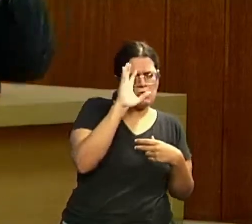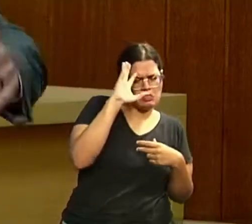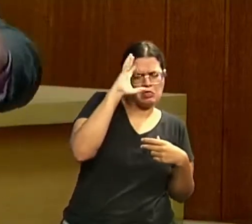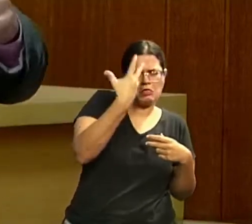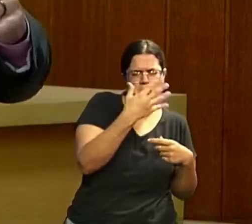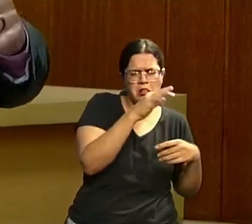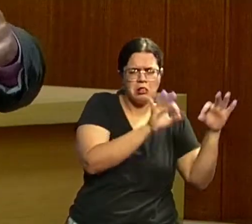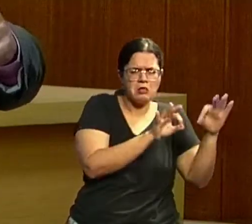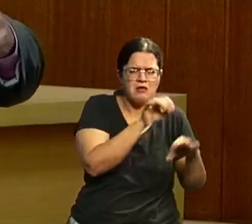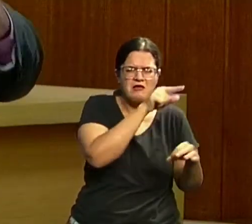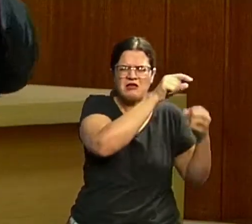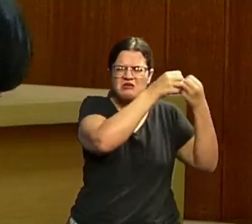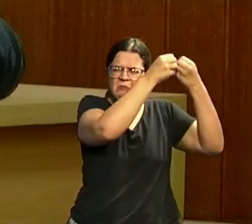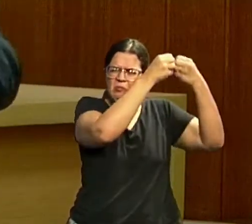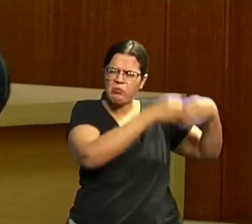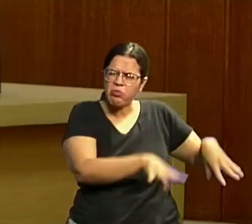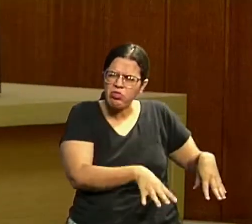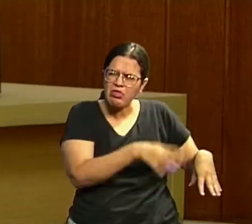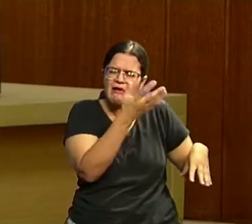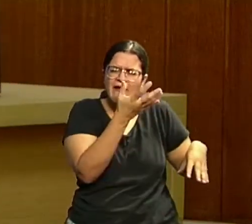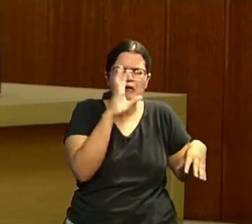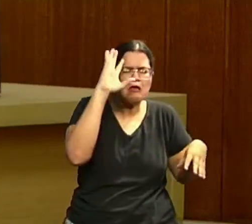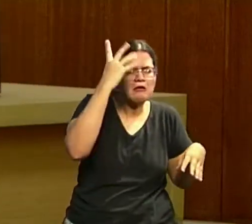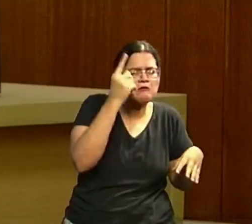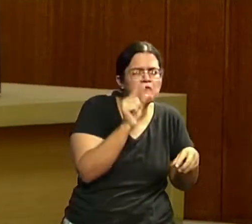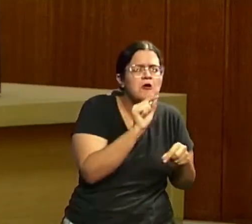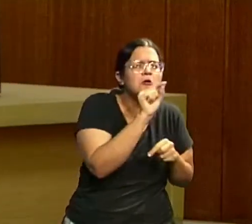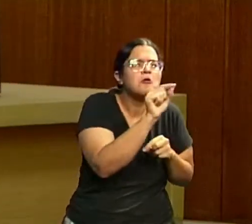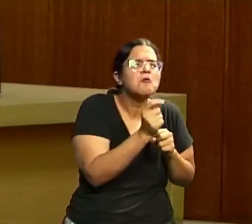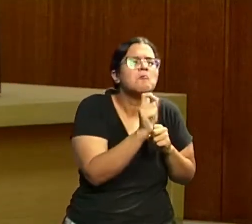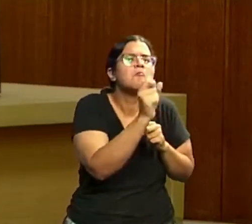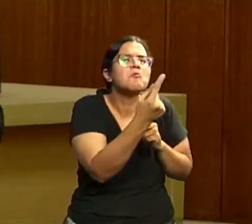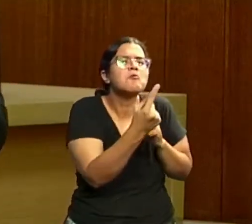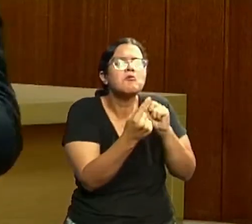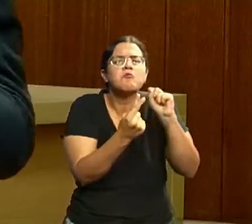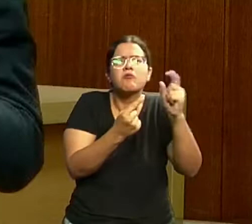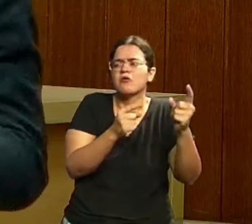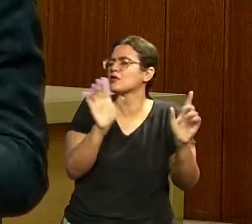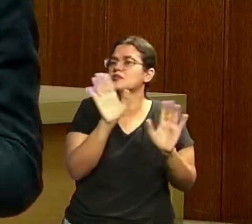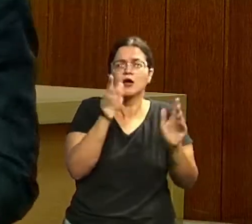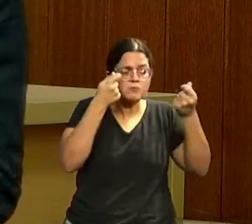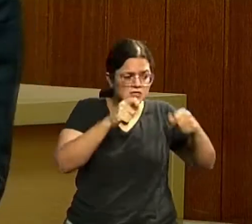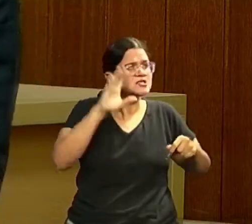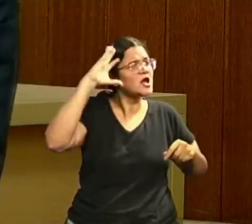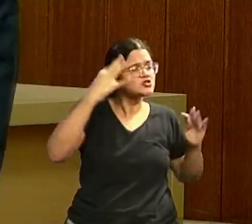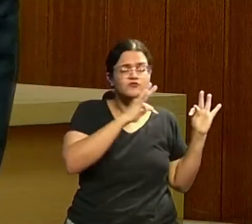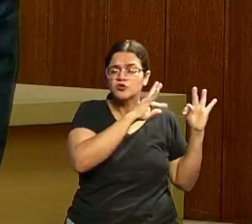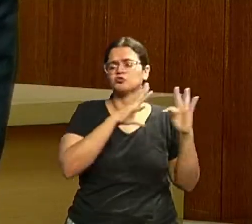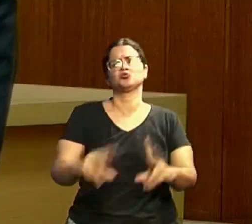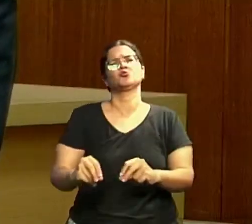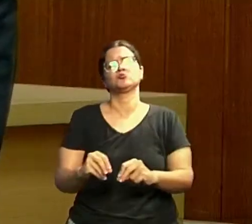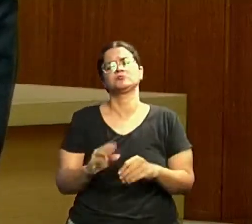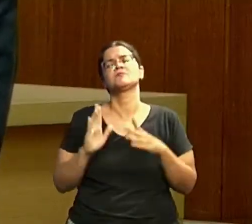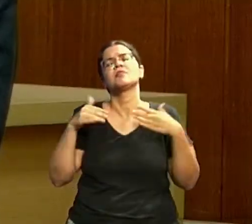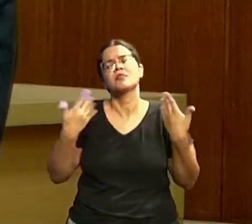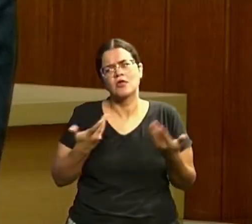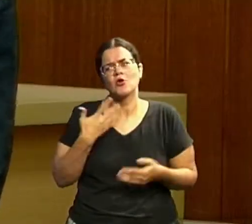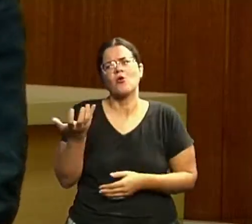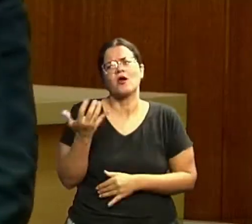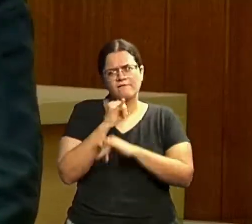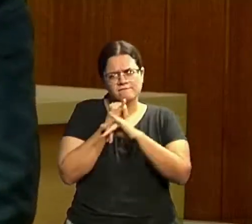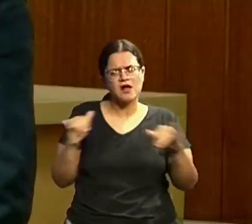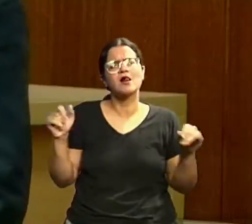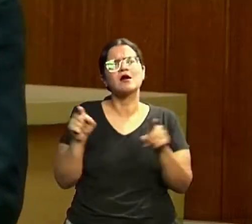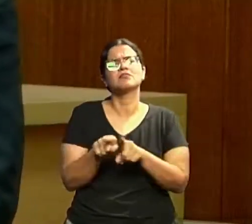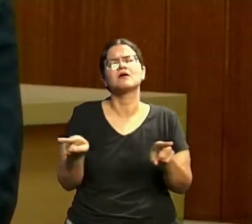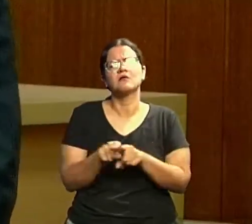que fizeram essa lambança, querem resolver. Não vai ser por aí. Essa situação não se resolve. E aí eu quero